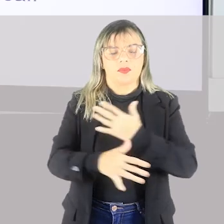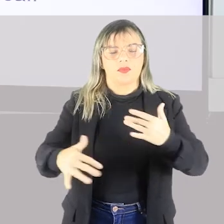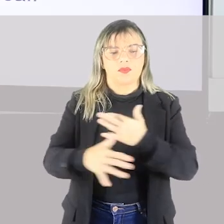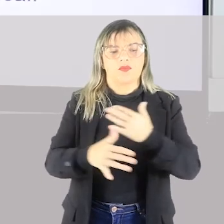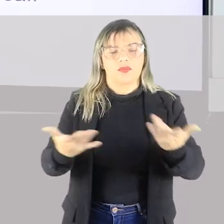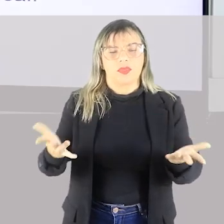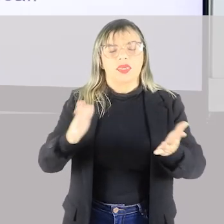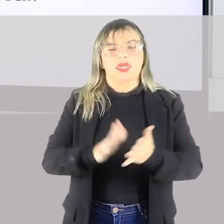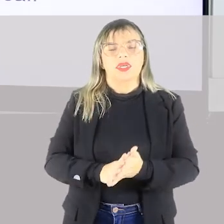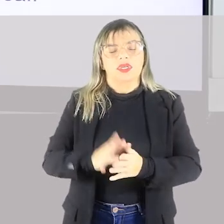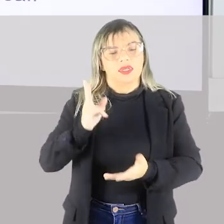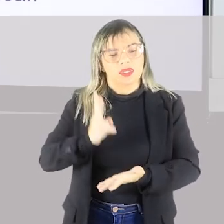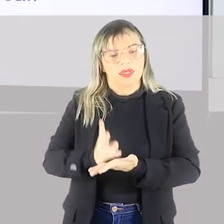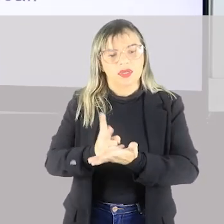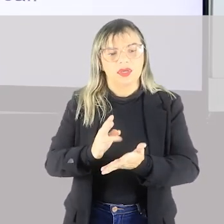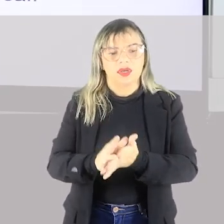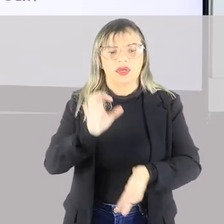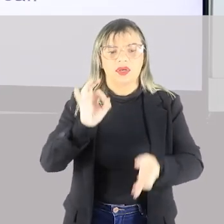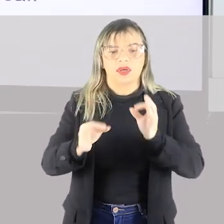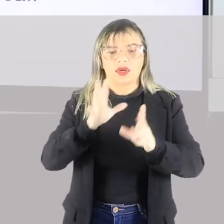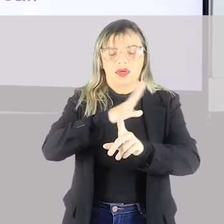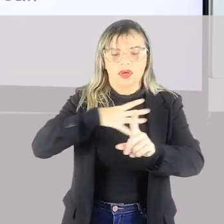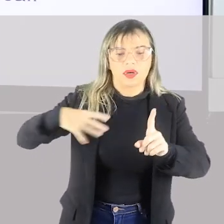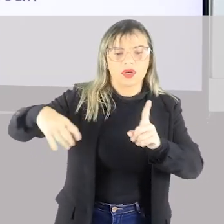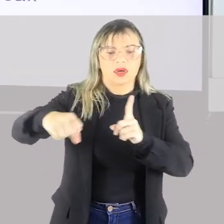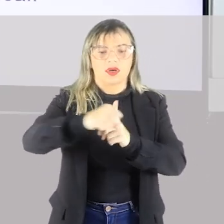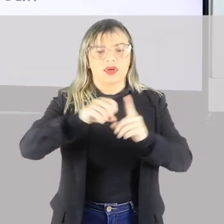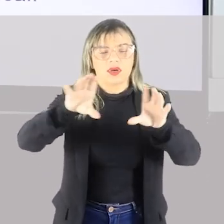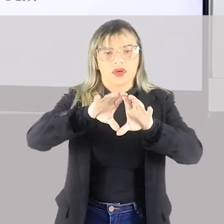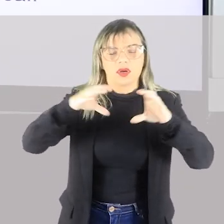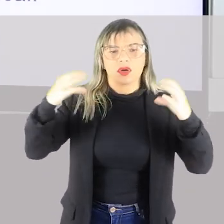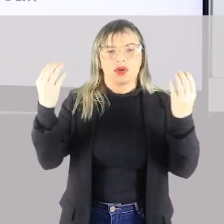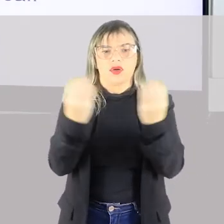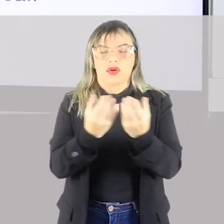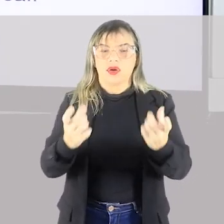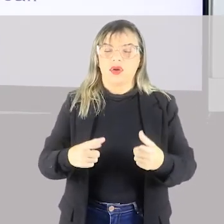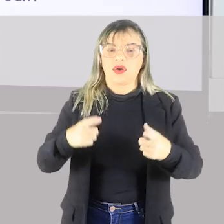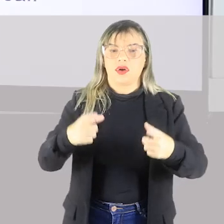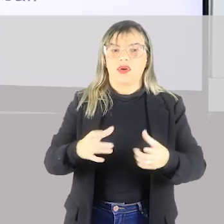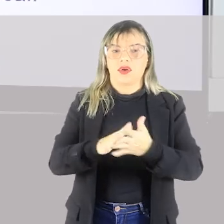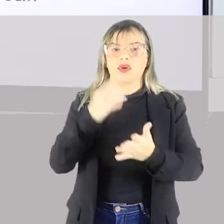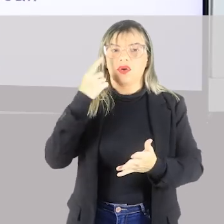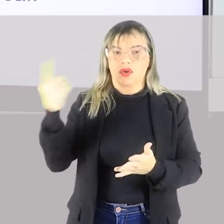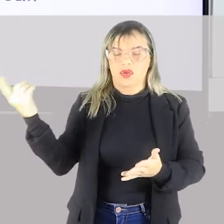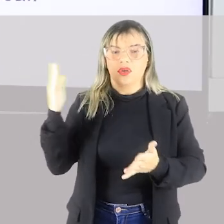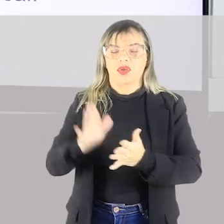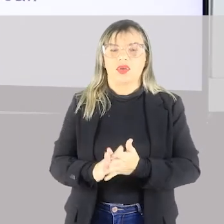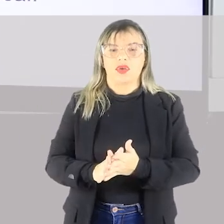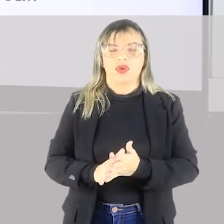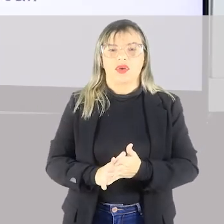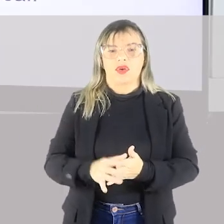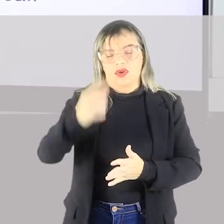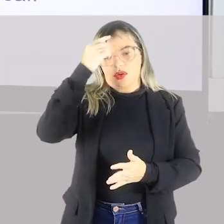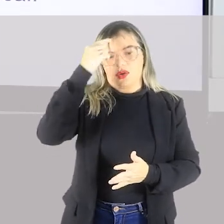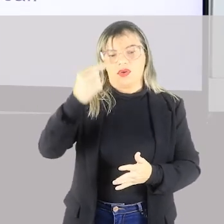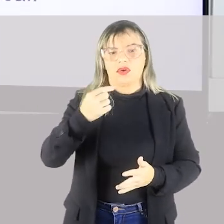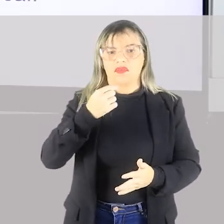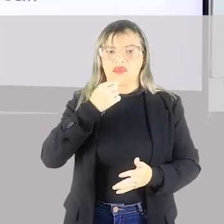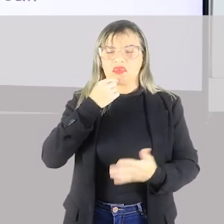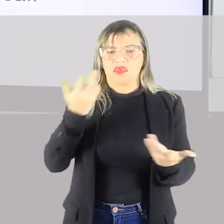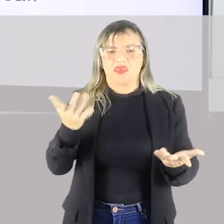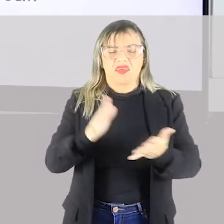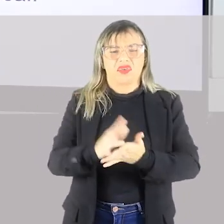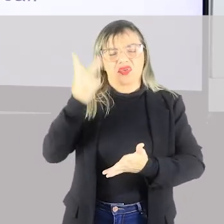justiça social para a comunidade local, exatamente para que cenas como aquela que a gente viu, elas não sejam mais tão comuns,